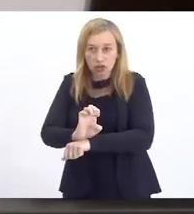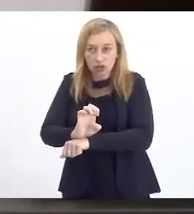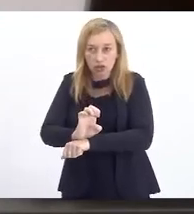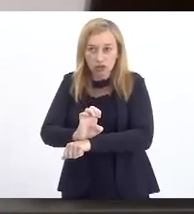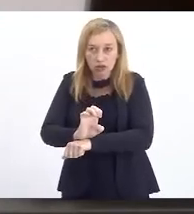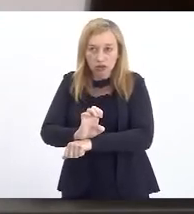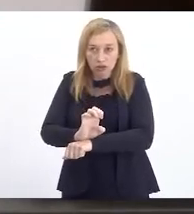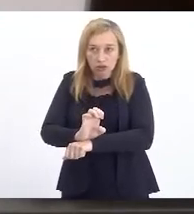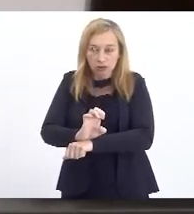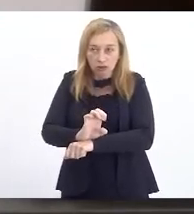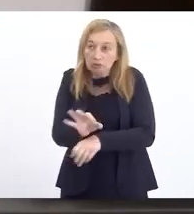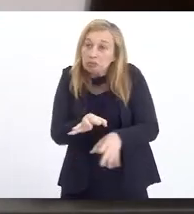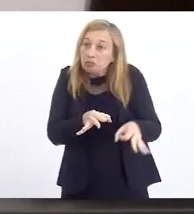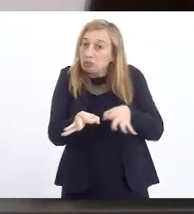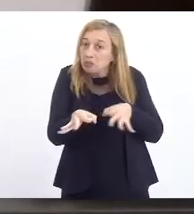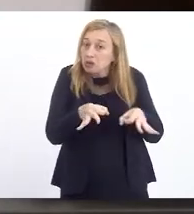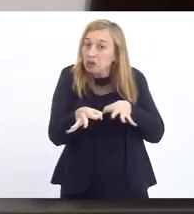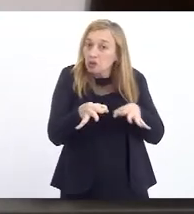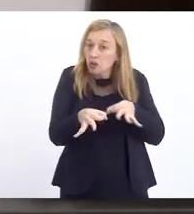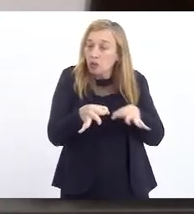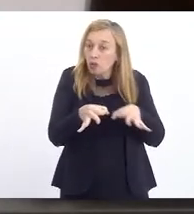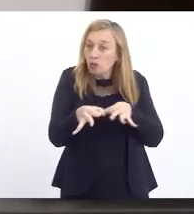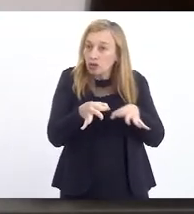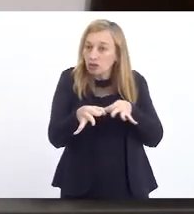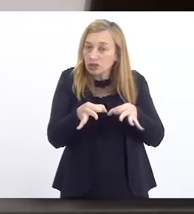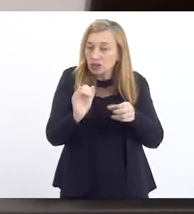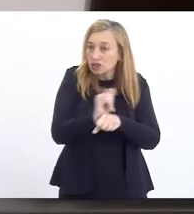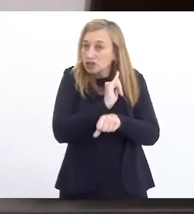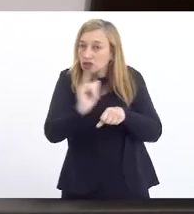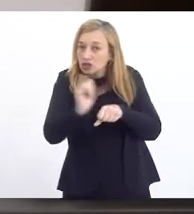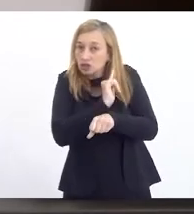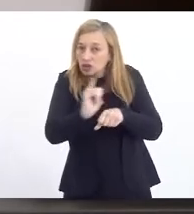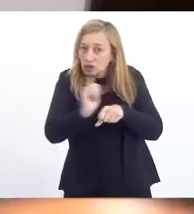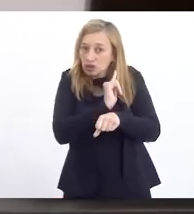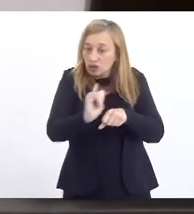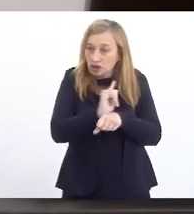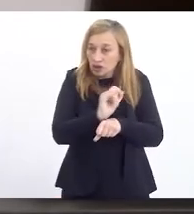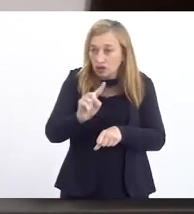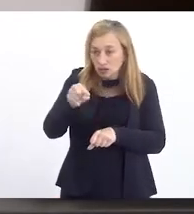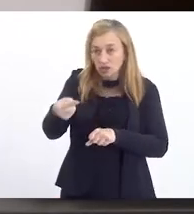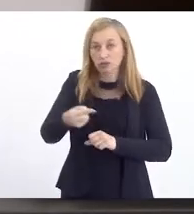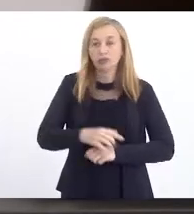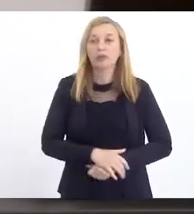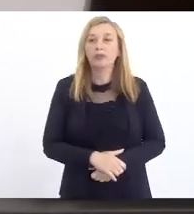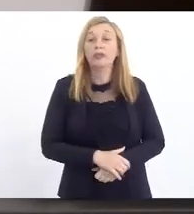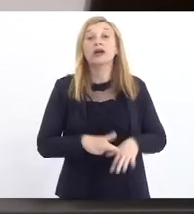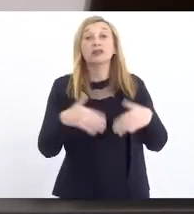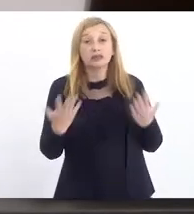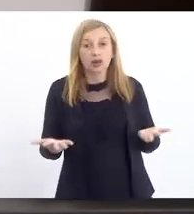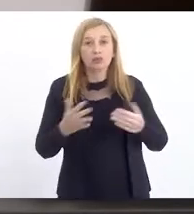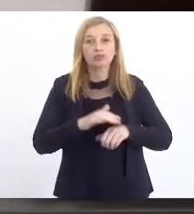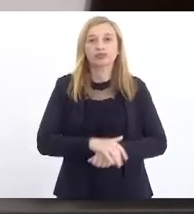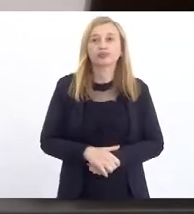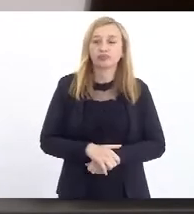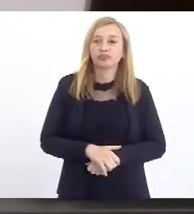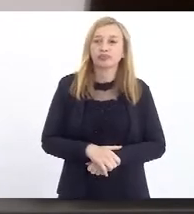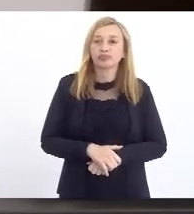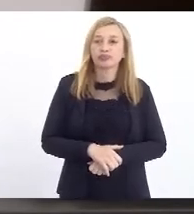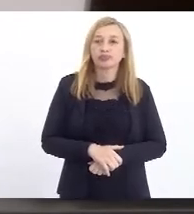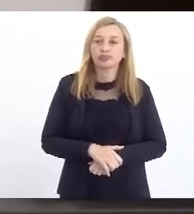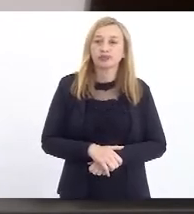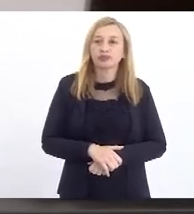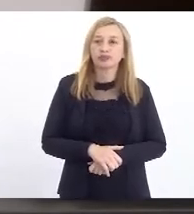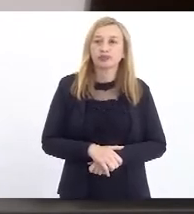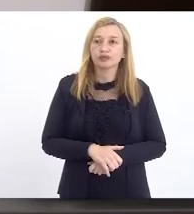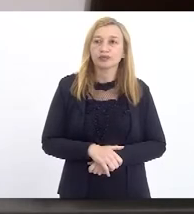de forma planejada, orgânica, estratégica, etc. Então, dentro